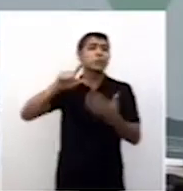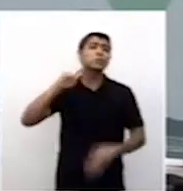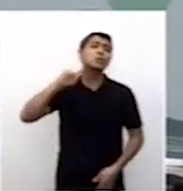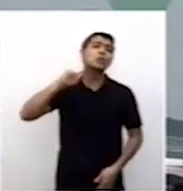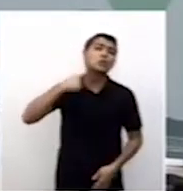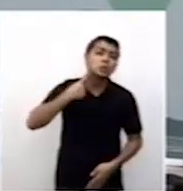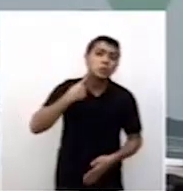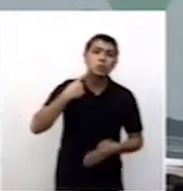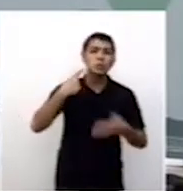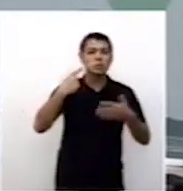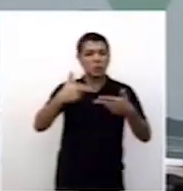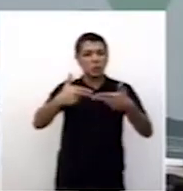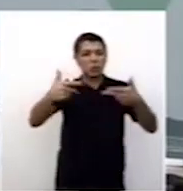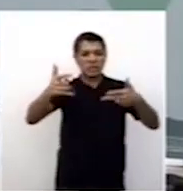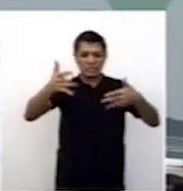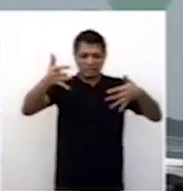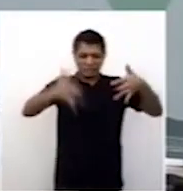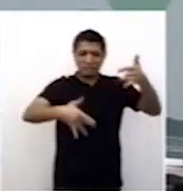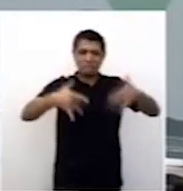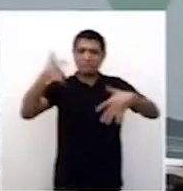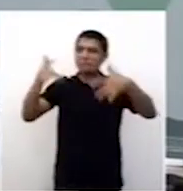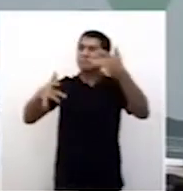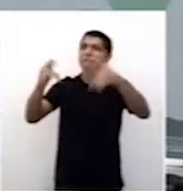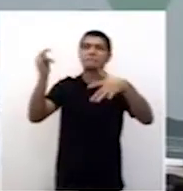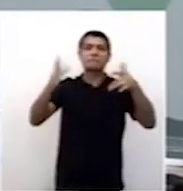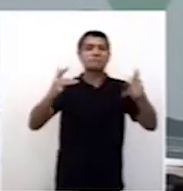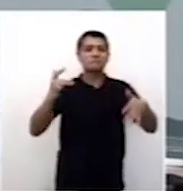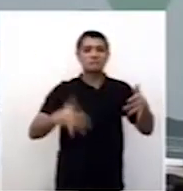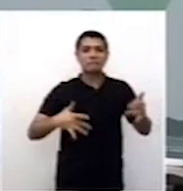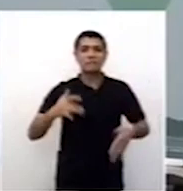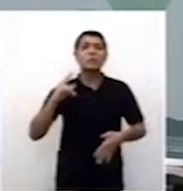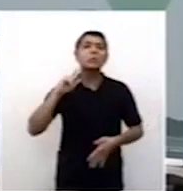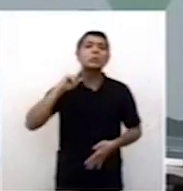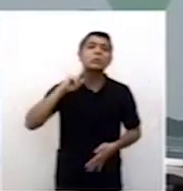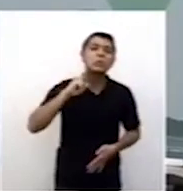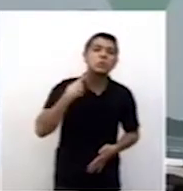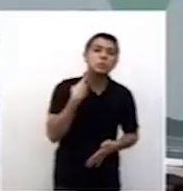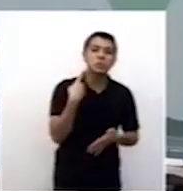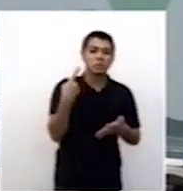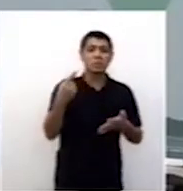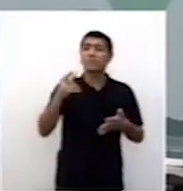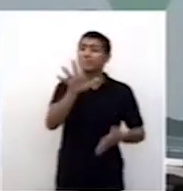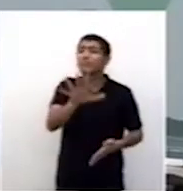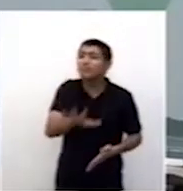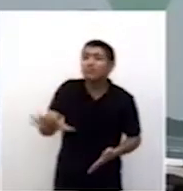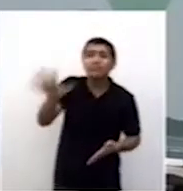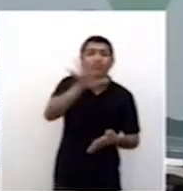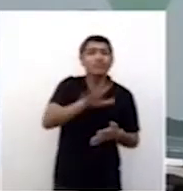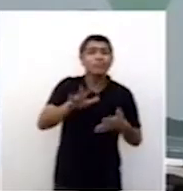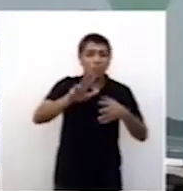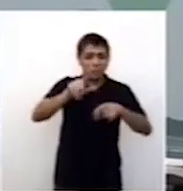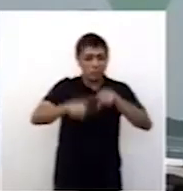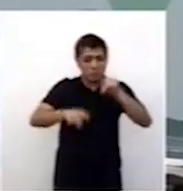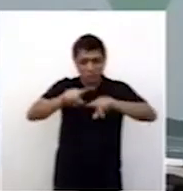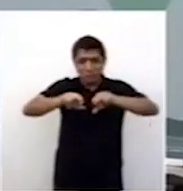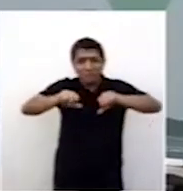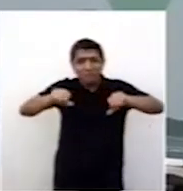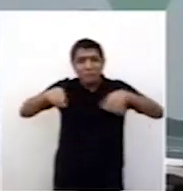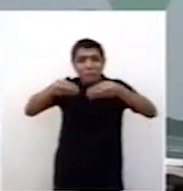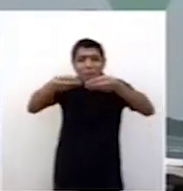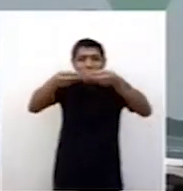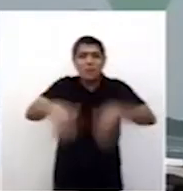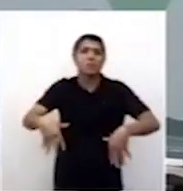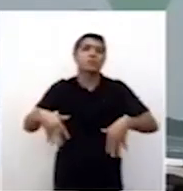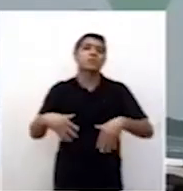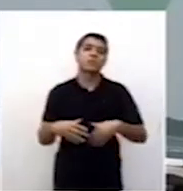sujeira ou coisas que que causam algum tipo de prejuízo, né? Substâncias que causam algum tipo de